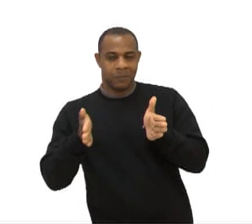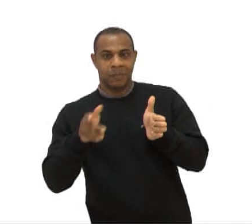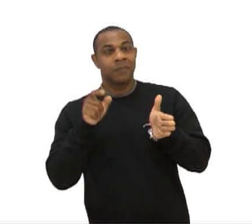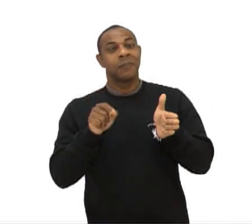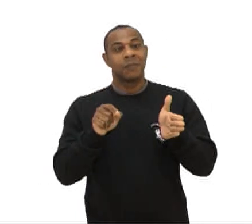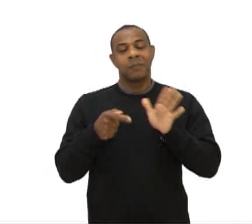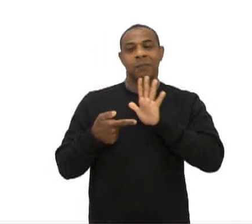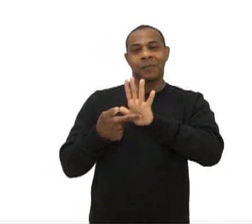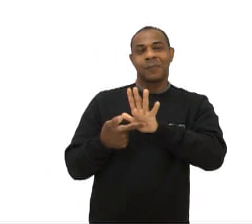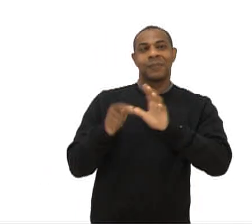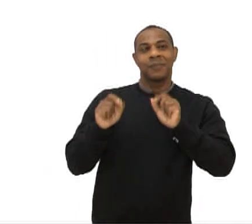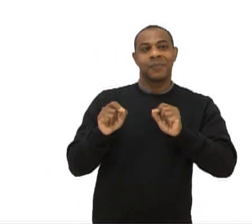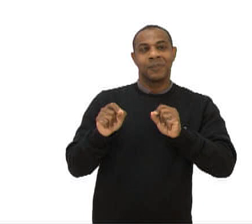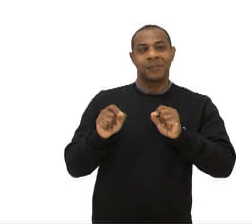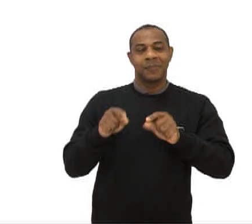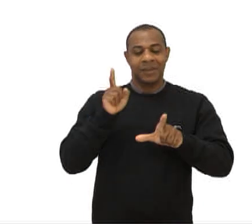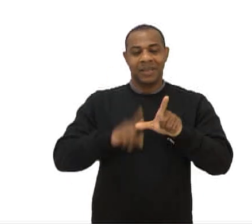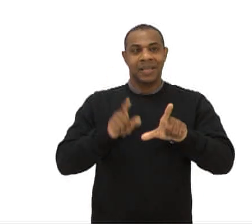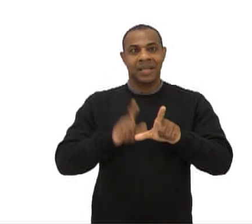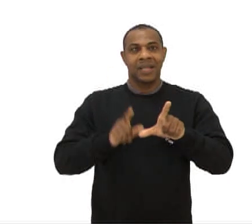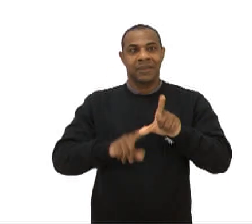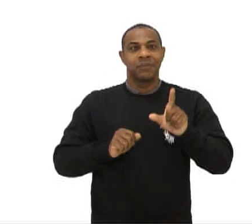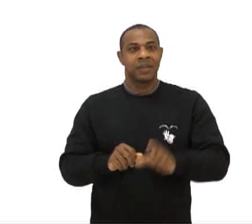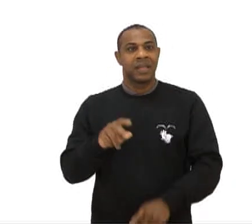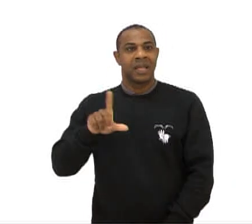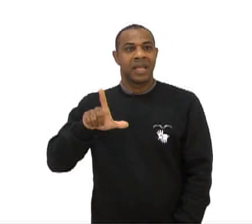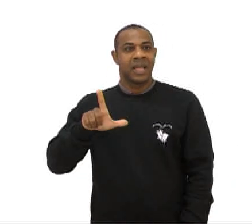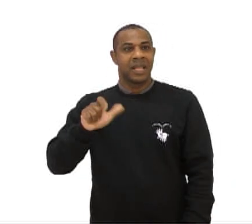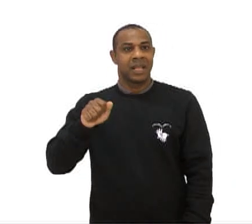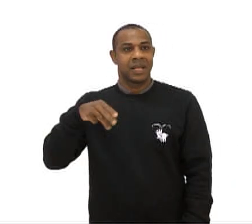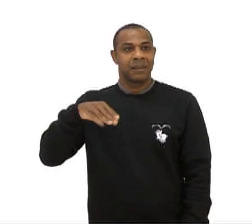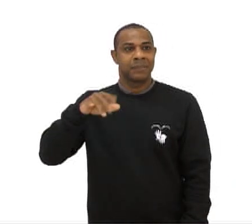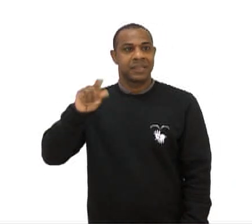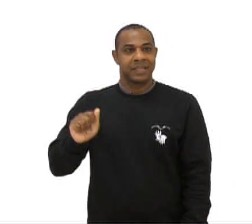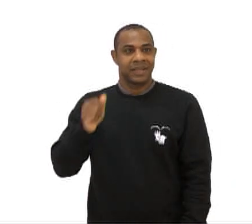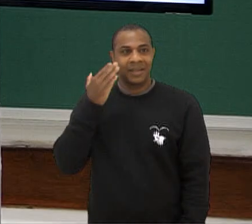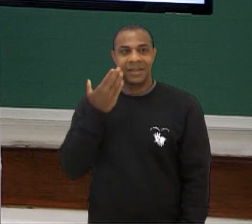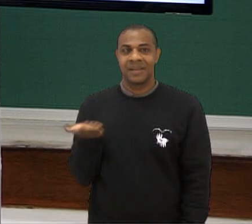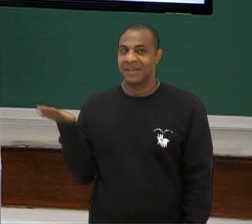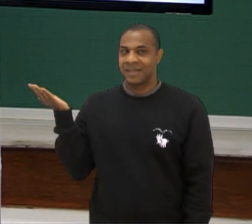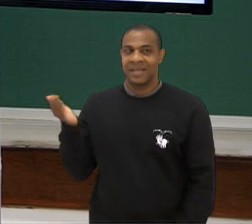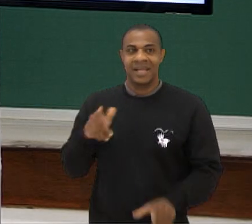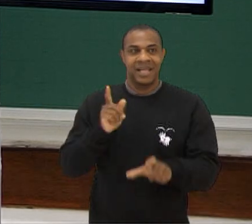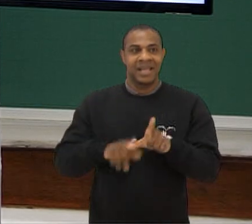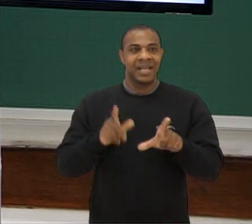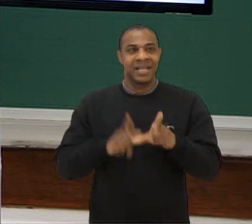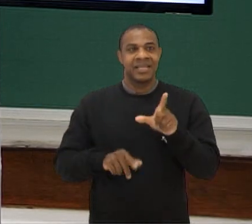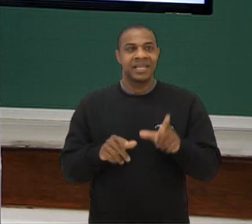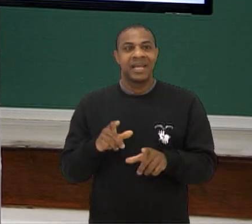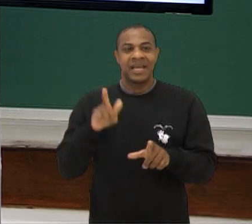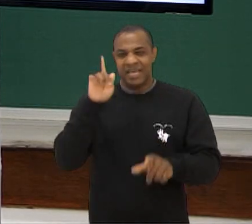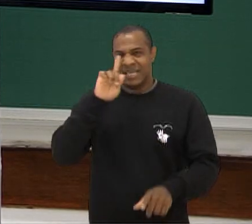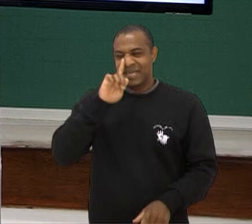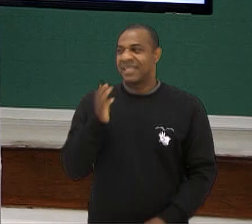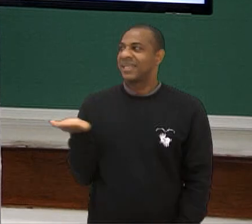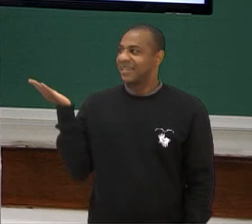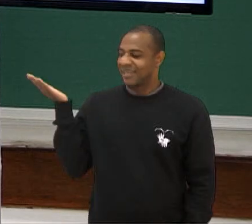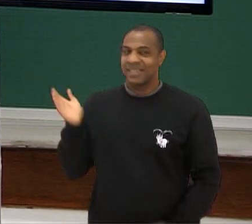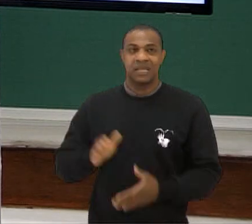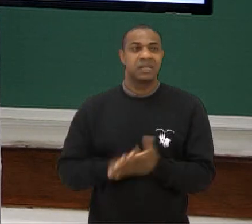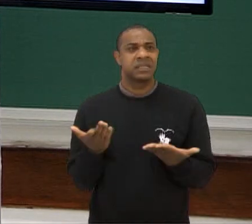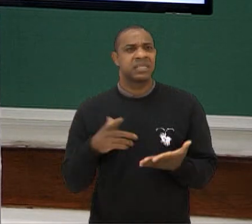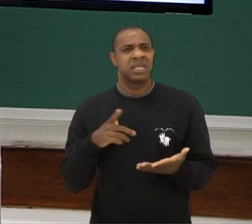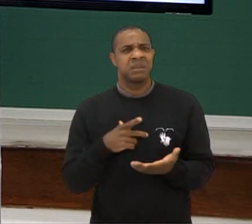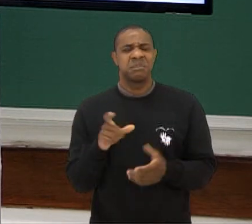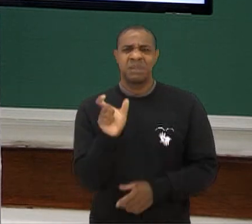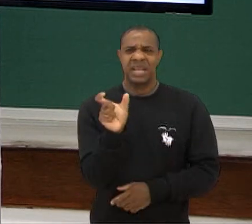são representadas pela letra grega lambda. Bom, o que a gente tem aqui, pessoal? Muitas palavras difíceis, talvez até termos técnicos para a